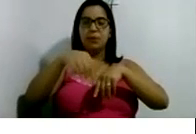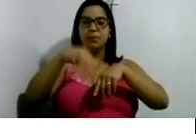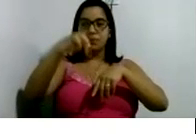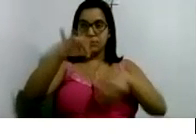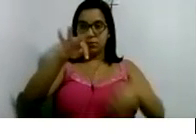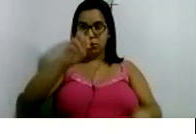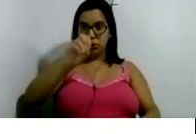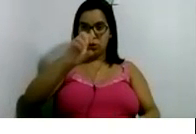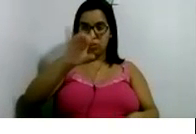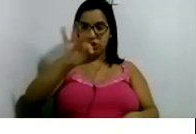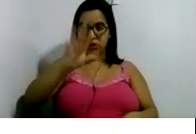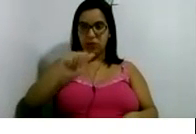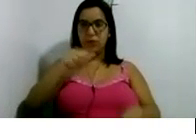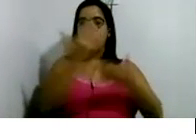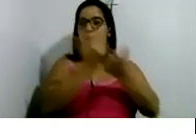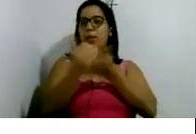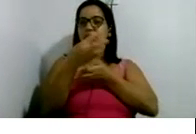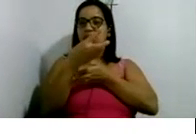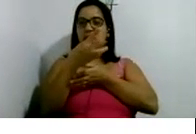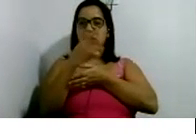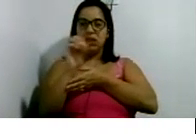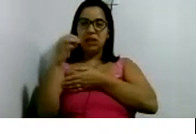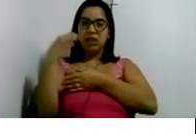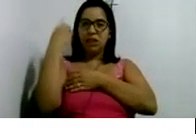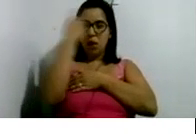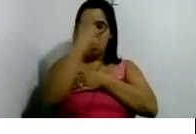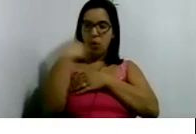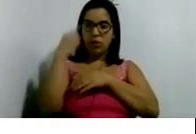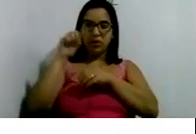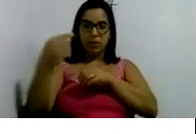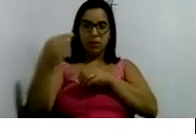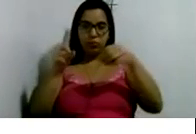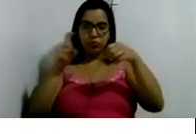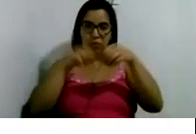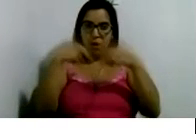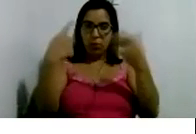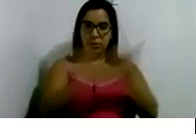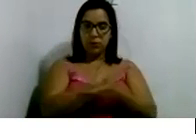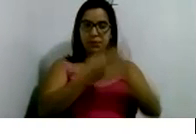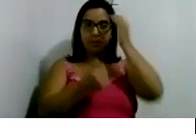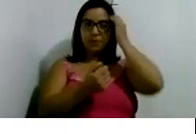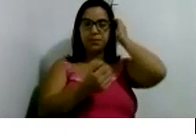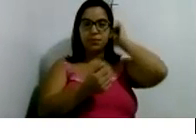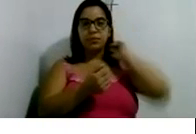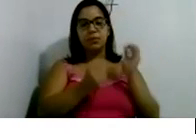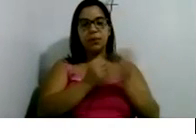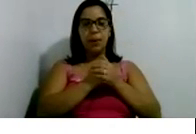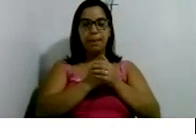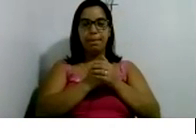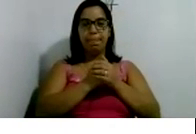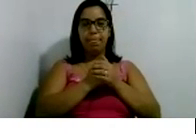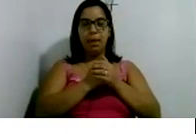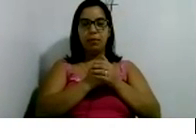vai começar lá com 30 horas após a fecundação. Então, quando a gente